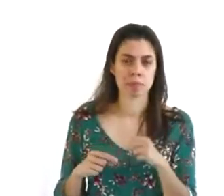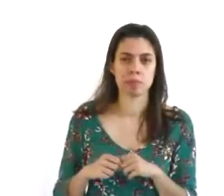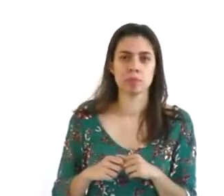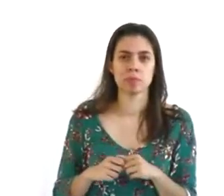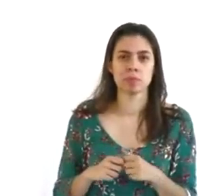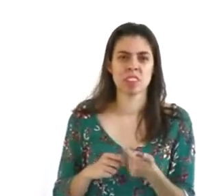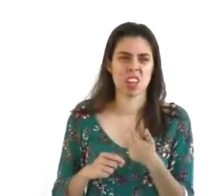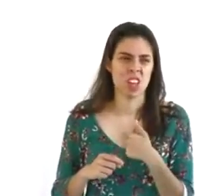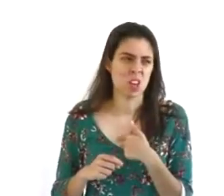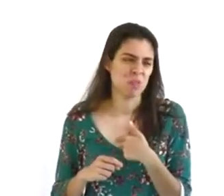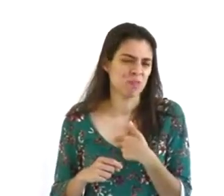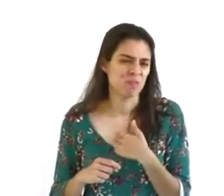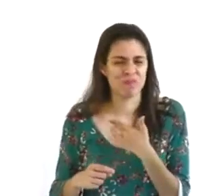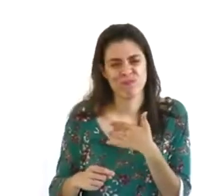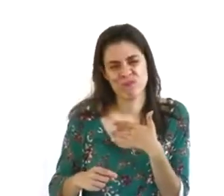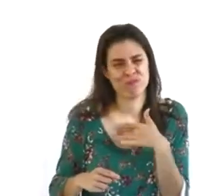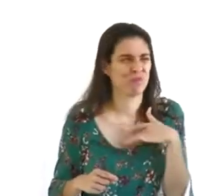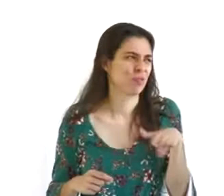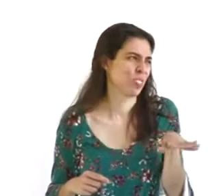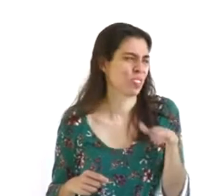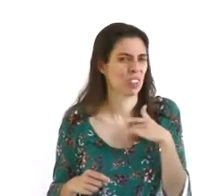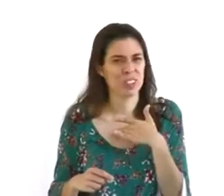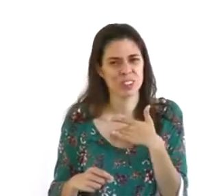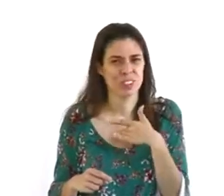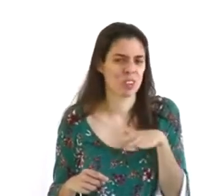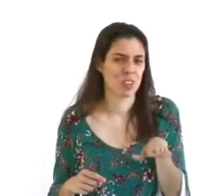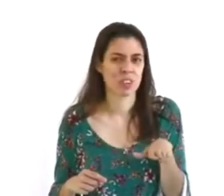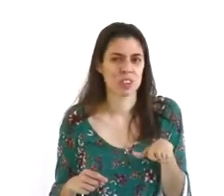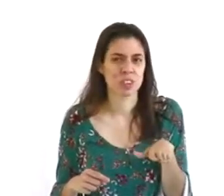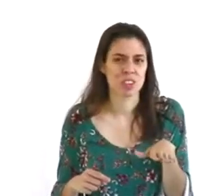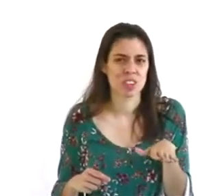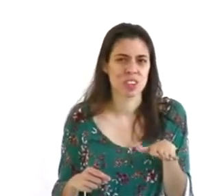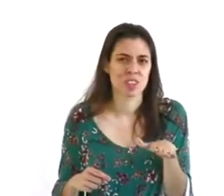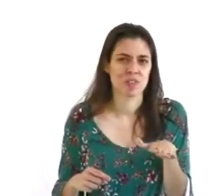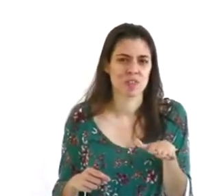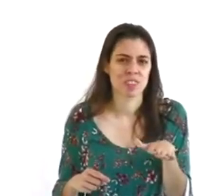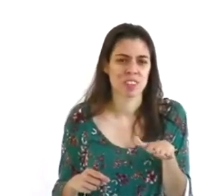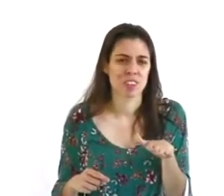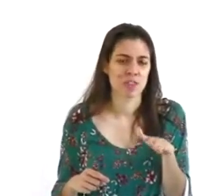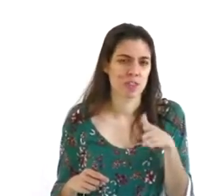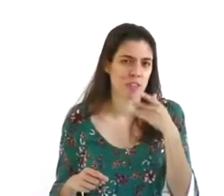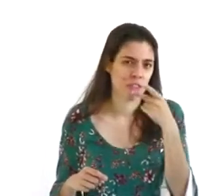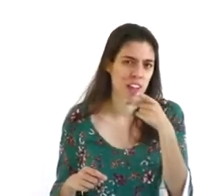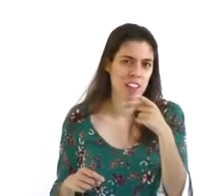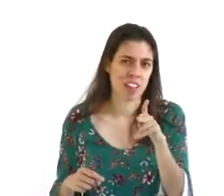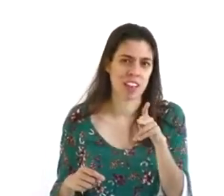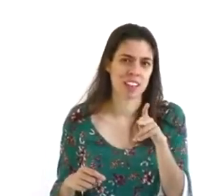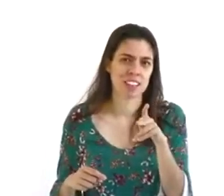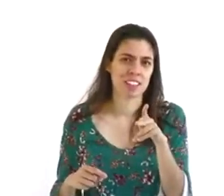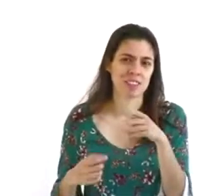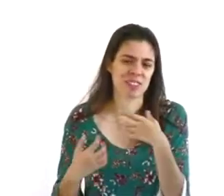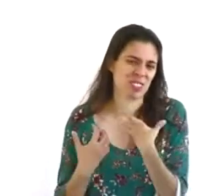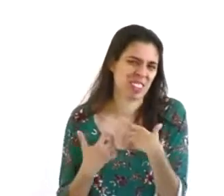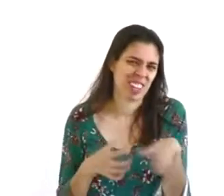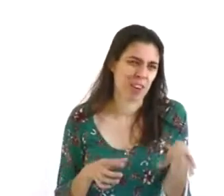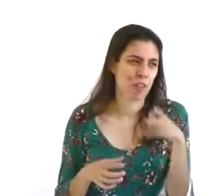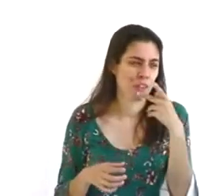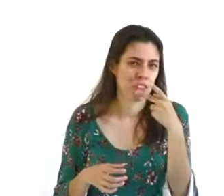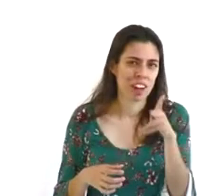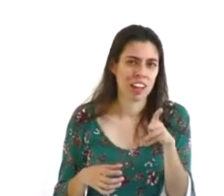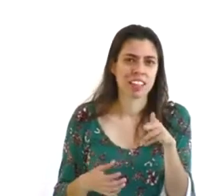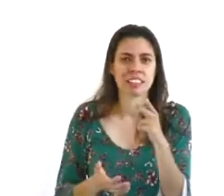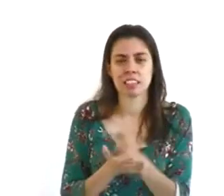palavras vãs, que eu estou falando toda hora, porque a sua misericórdia dura para sempre. E parece outra coisa, não parece que eu estou